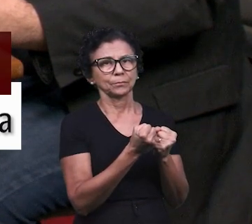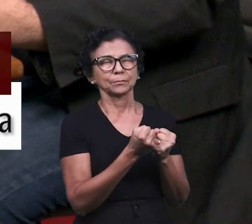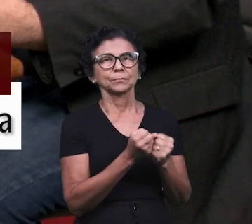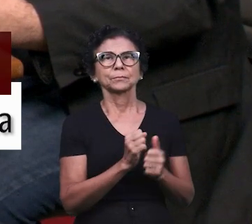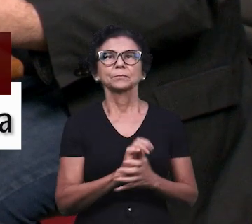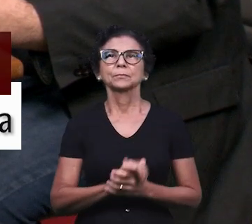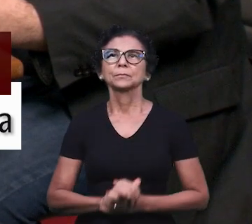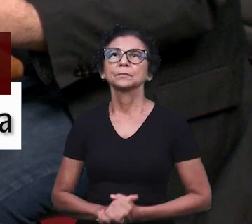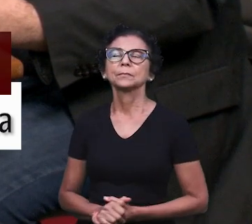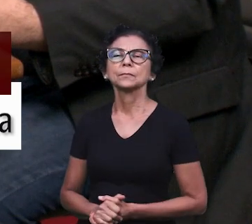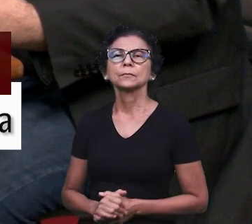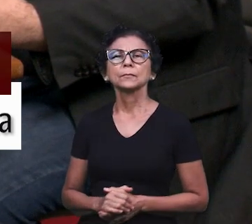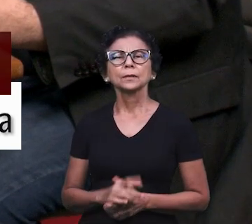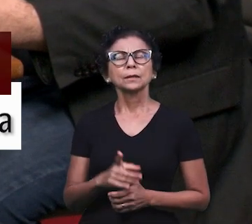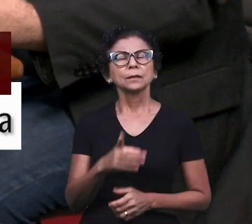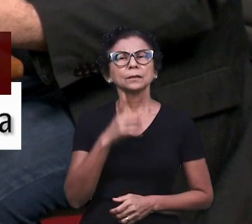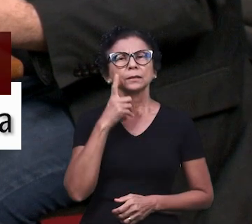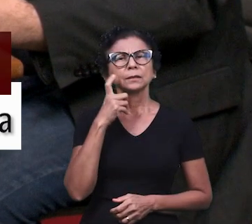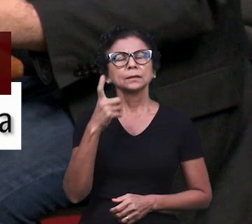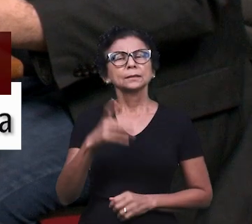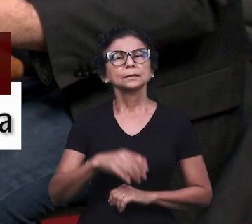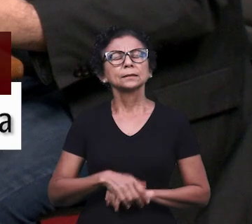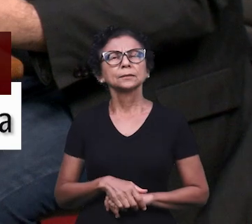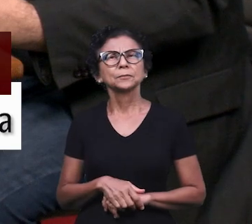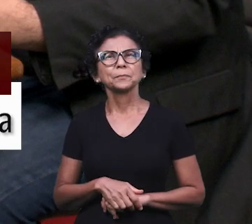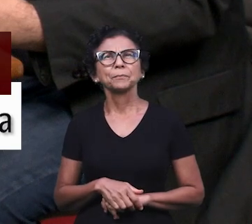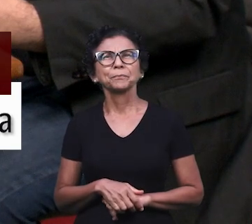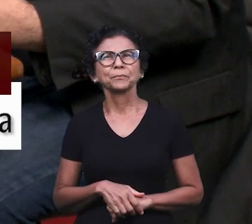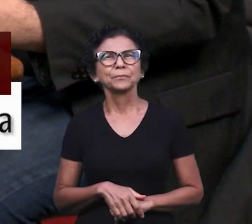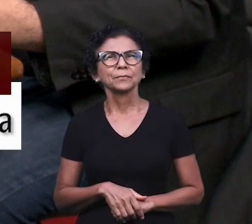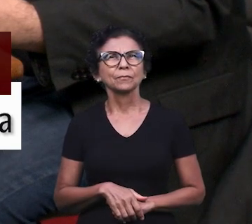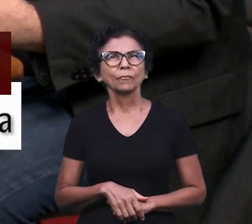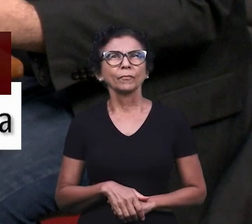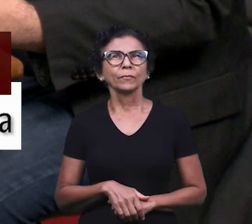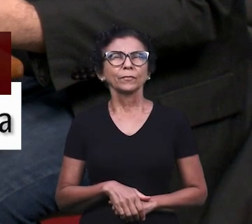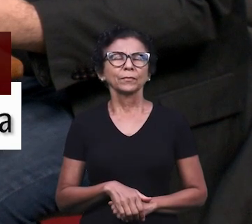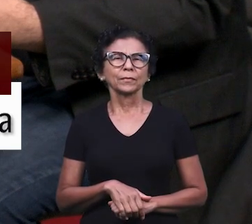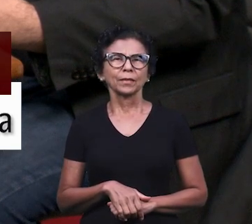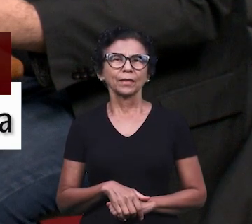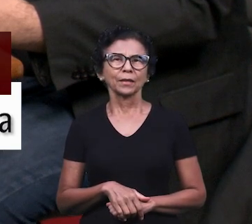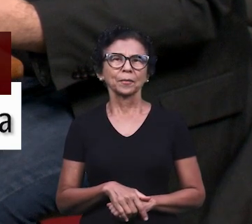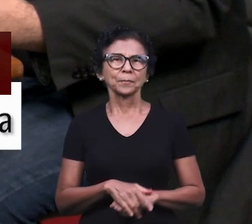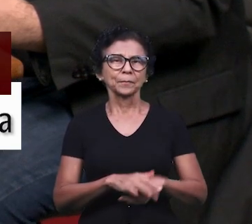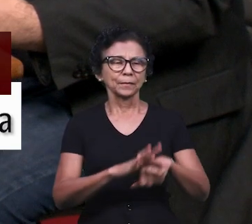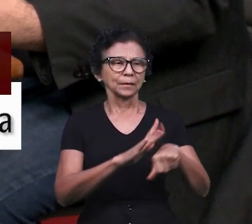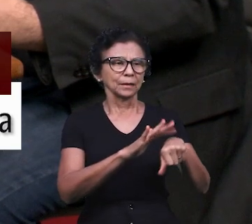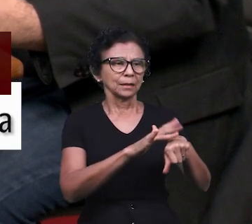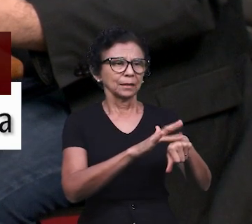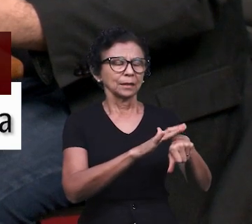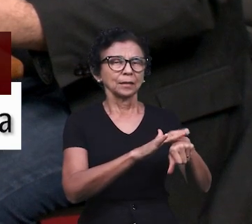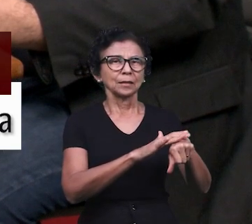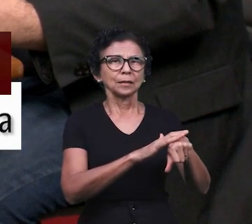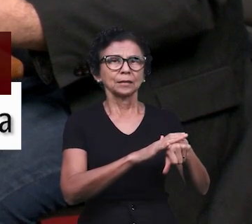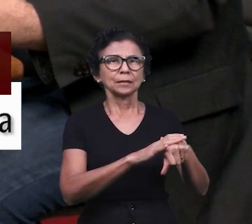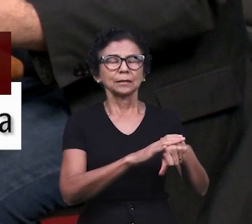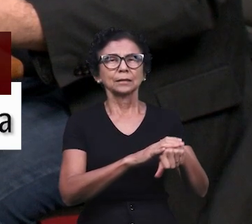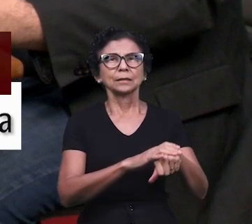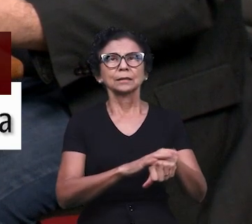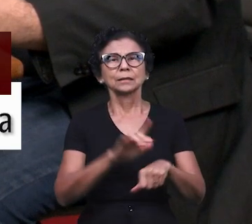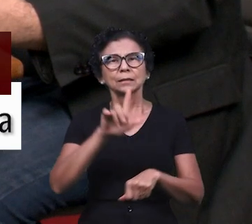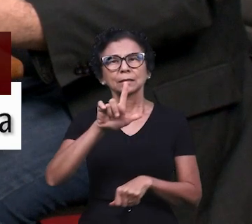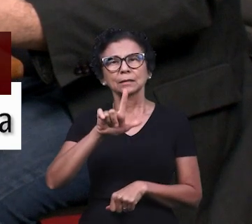uma observação que a gente faz assim, e tinha, né? Parece tão estranho. E a praga da lepra e da tinha. É uma